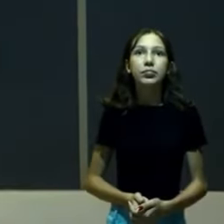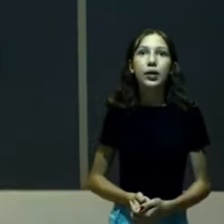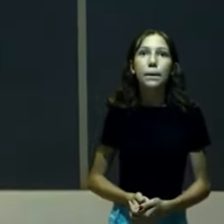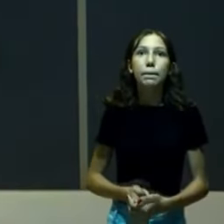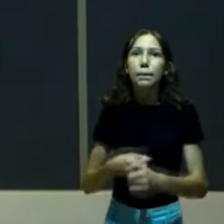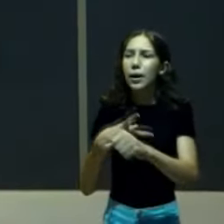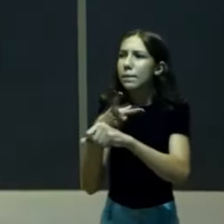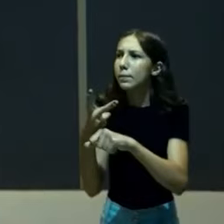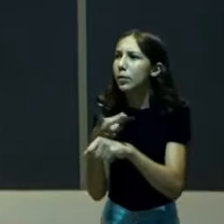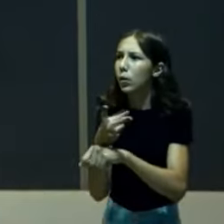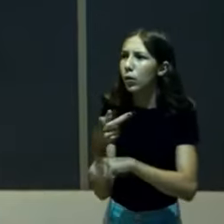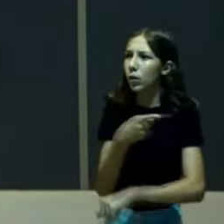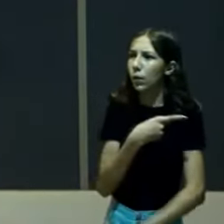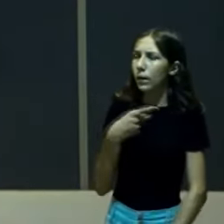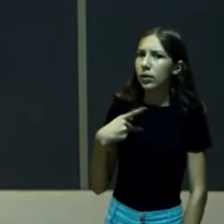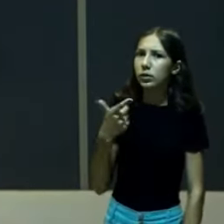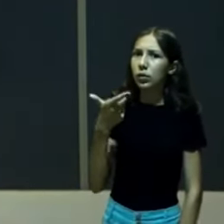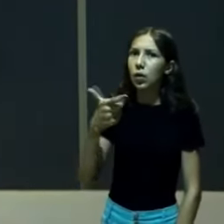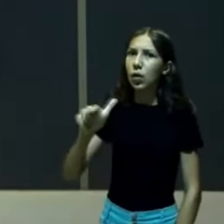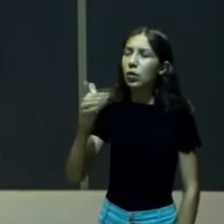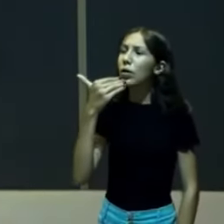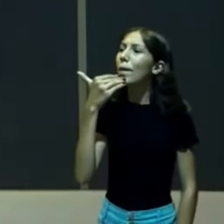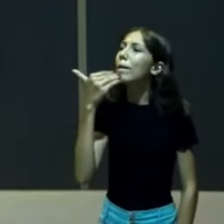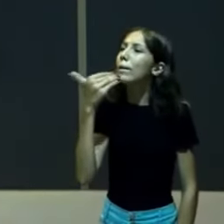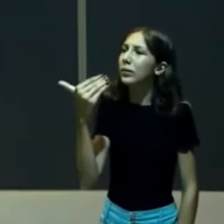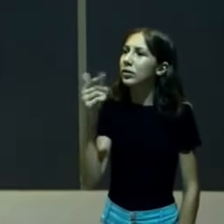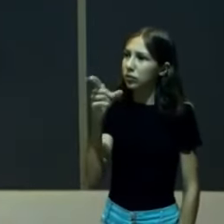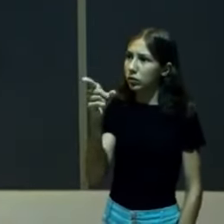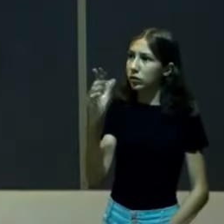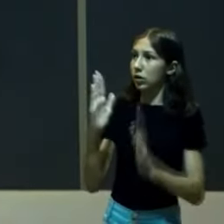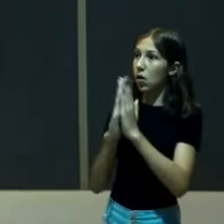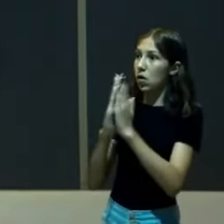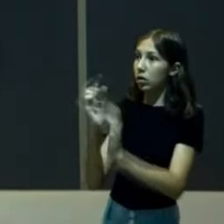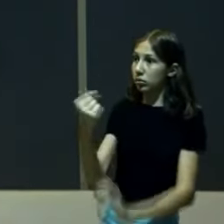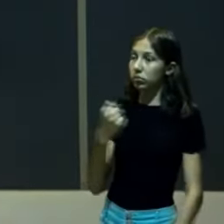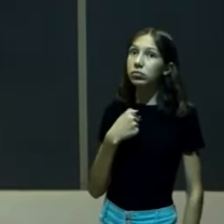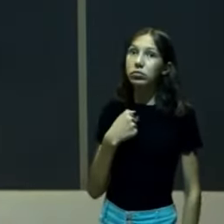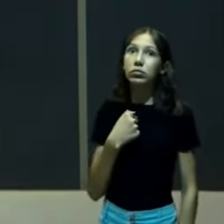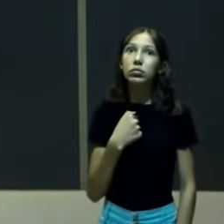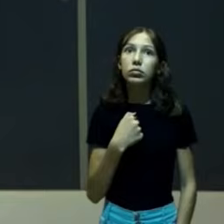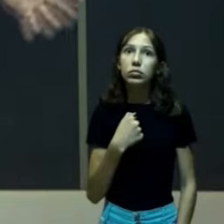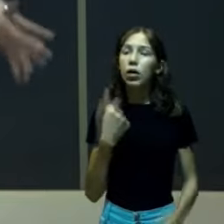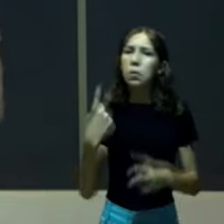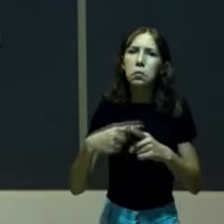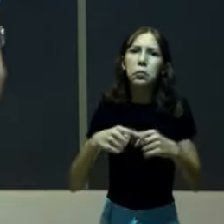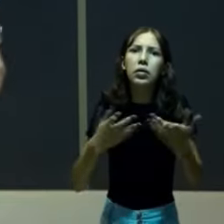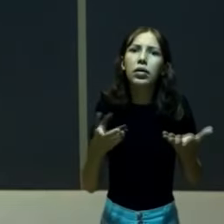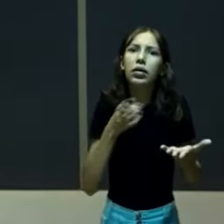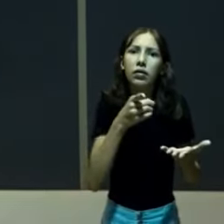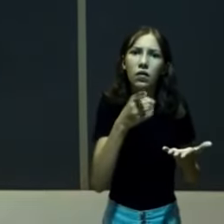Procurou um outro pastor, pedindo ao pastor, pastor, o senhor ora por mim? Por que você precisa de oração, meu